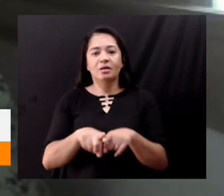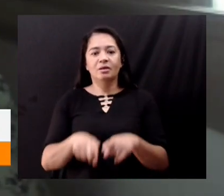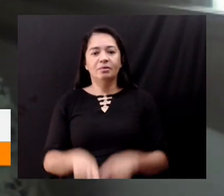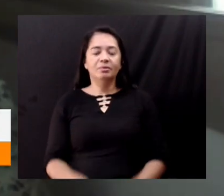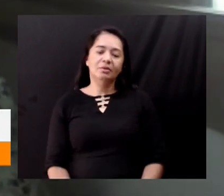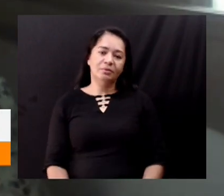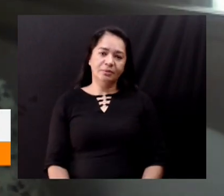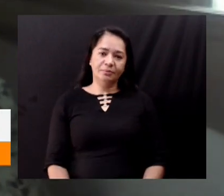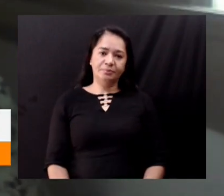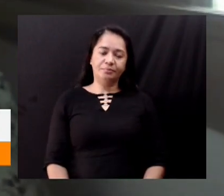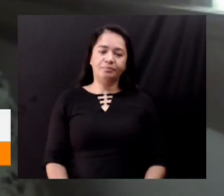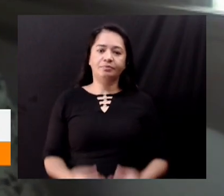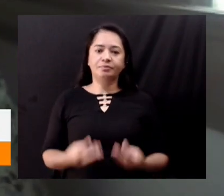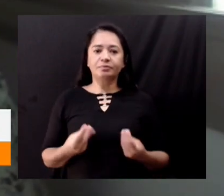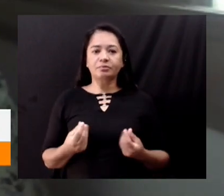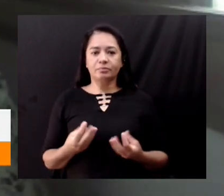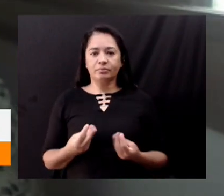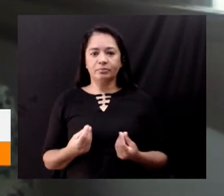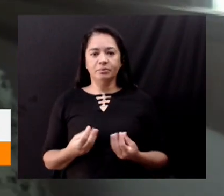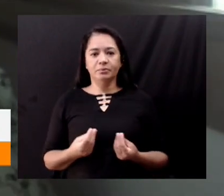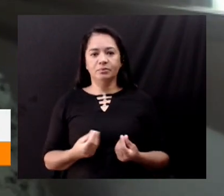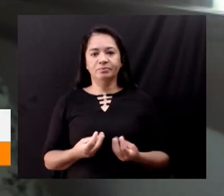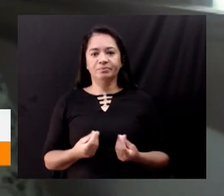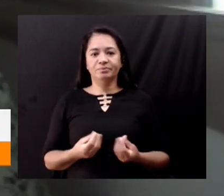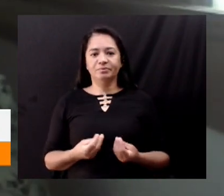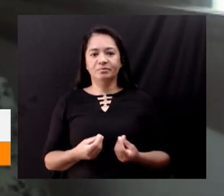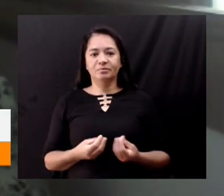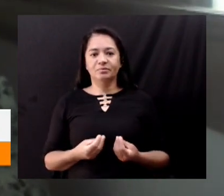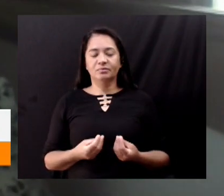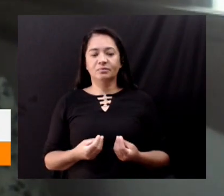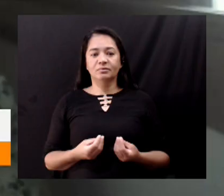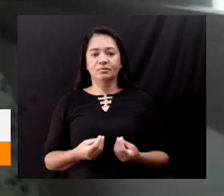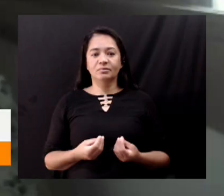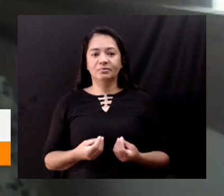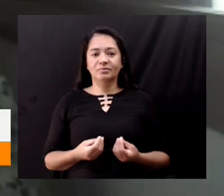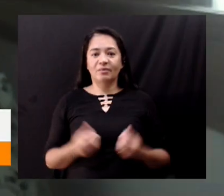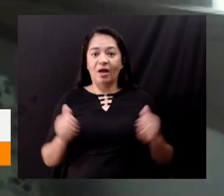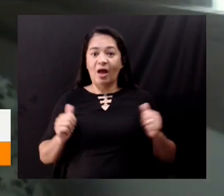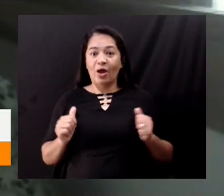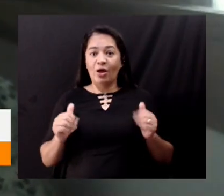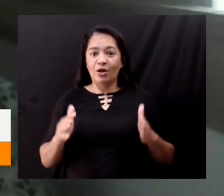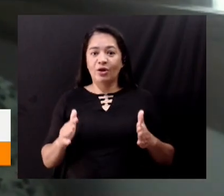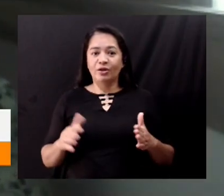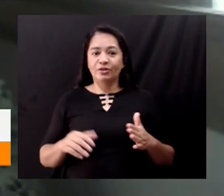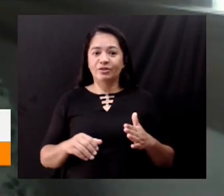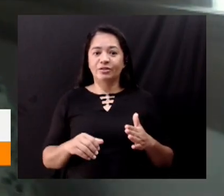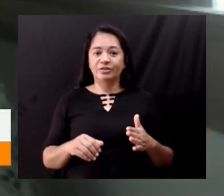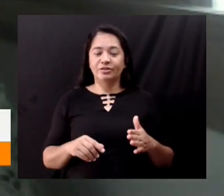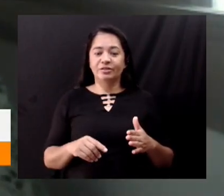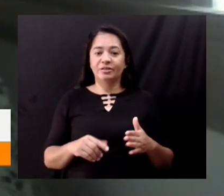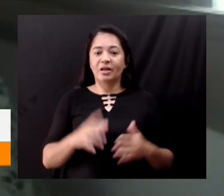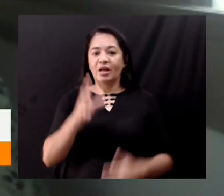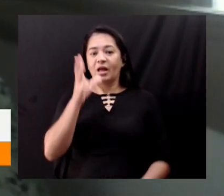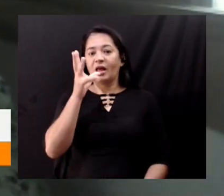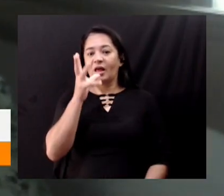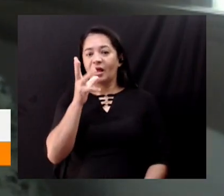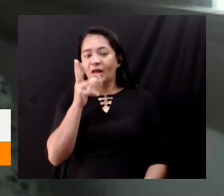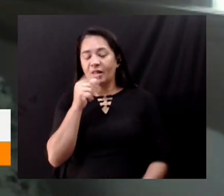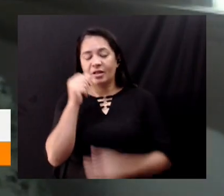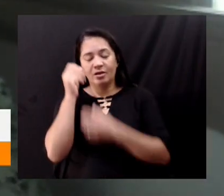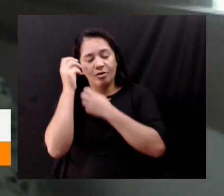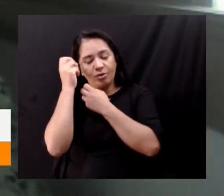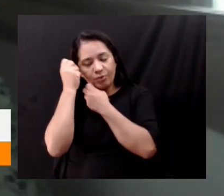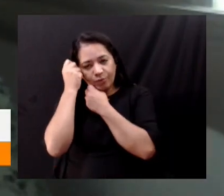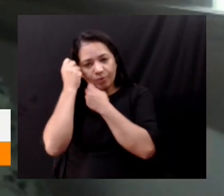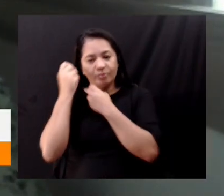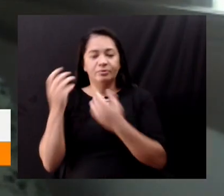acabe se, vamos falar assim, se ativando e fazendo com Sim. que ela demore mais tempo para dormir, que não consiga pegar